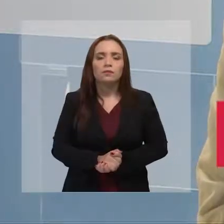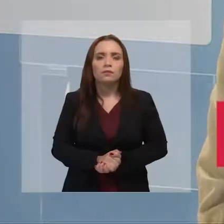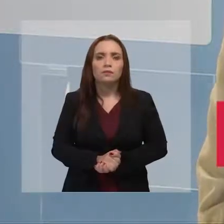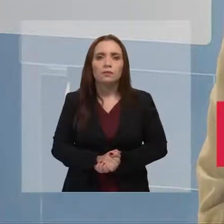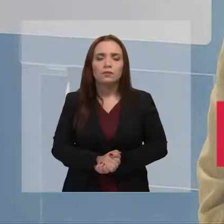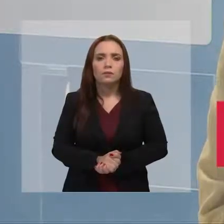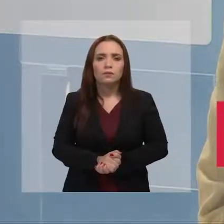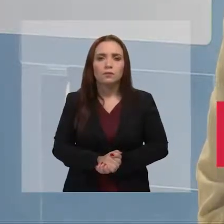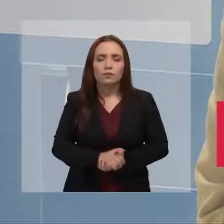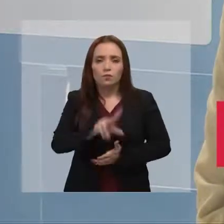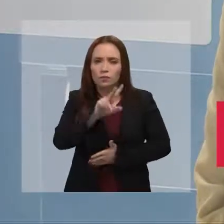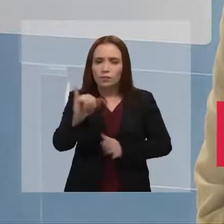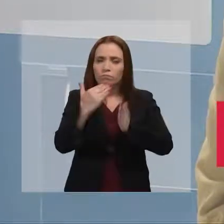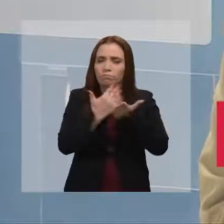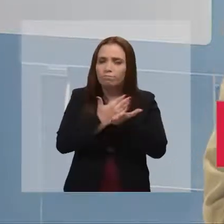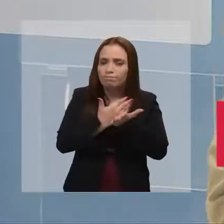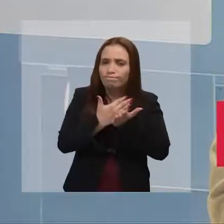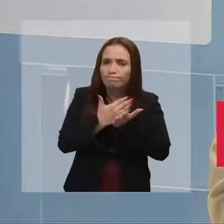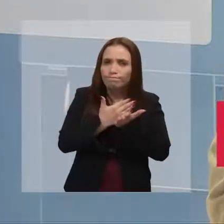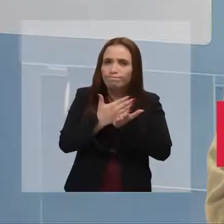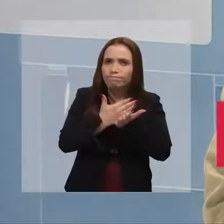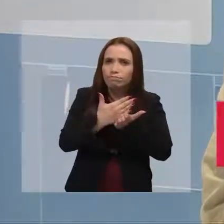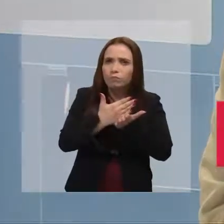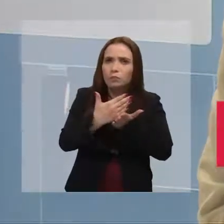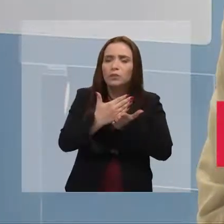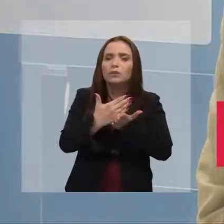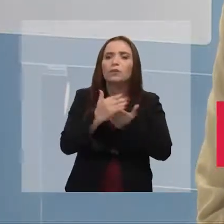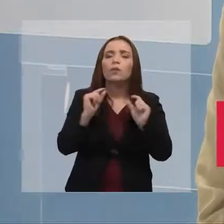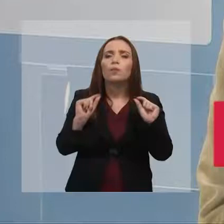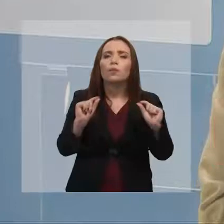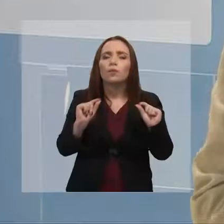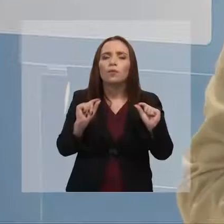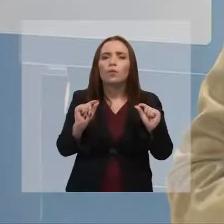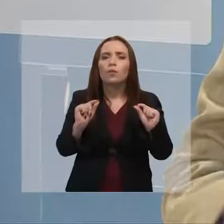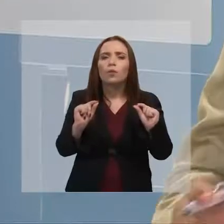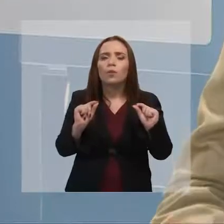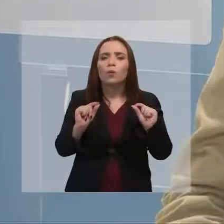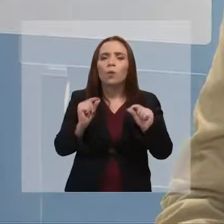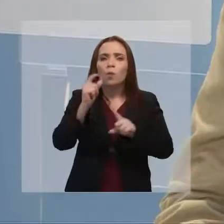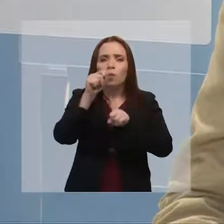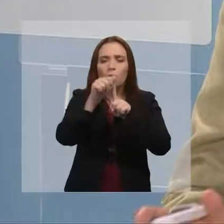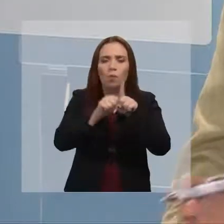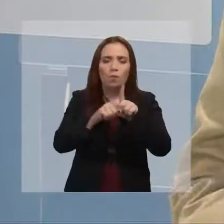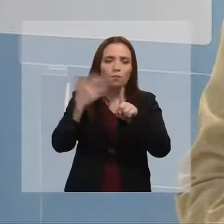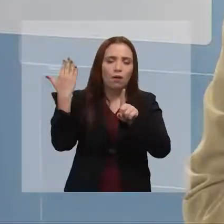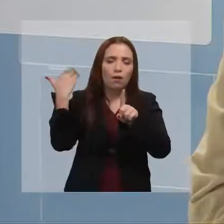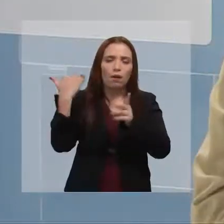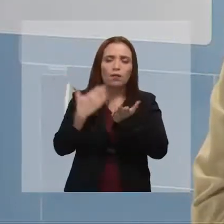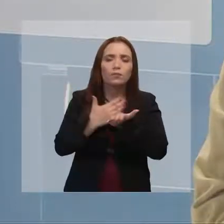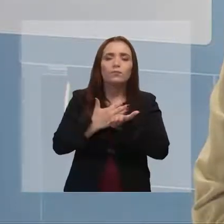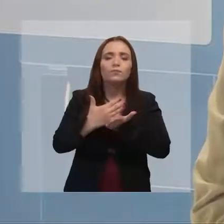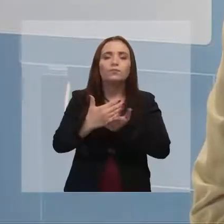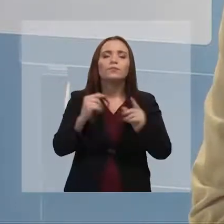a eclosão de algo que já começou há um pouco mais de um mês, por exemplo,